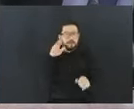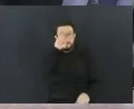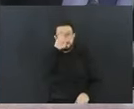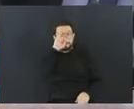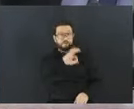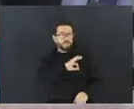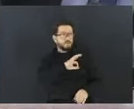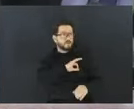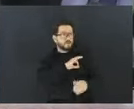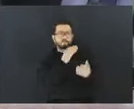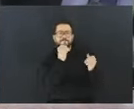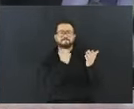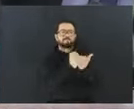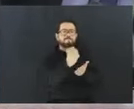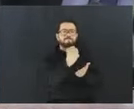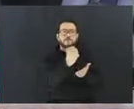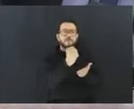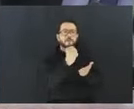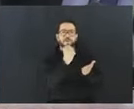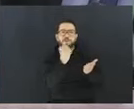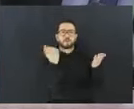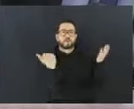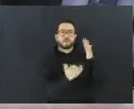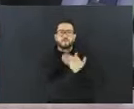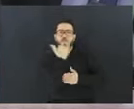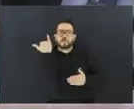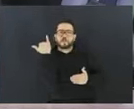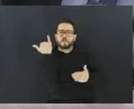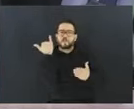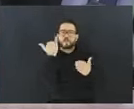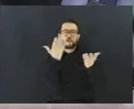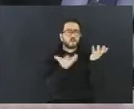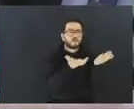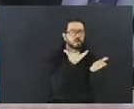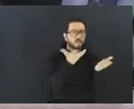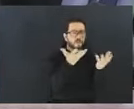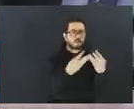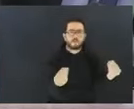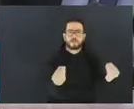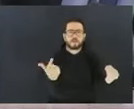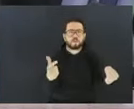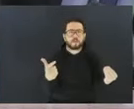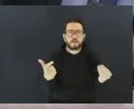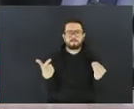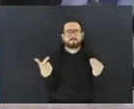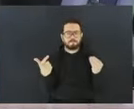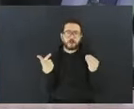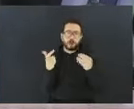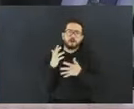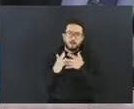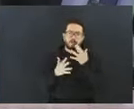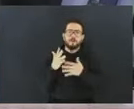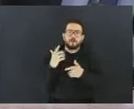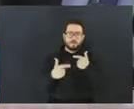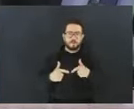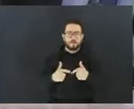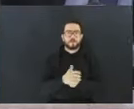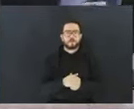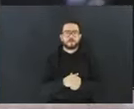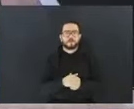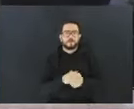Então, nós temos várias campanhas que são, né, a esperança, o pessoal tem feito, né, na mídia, para